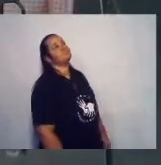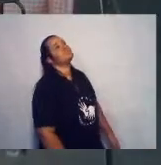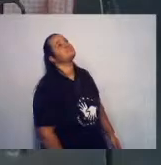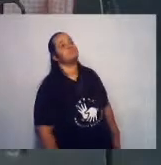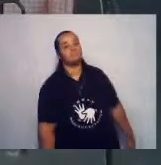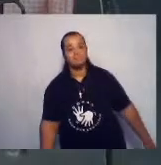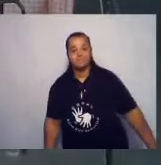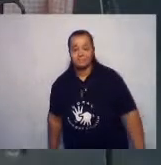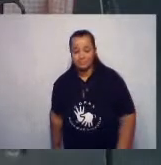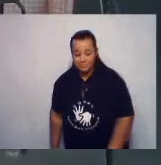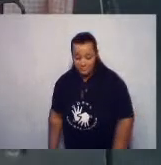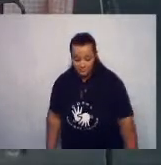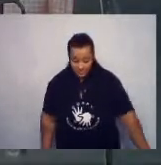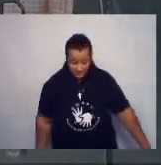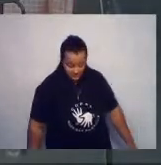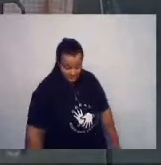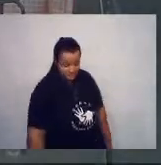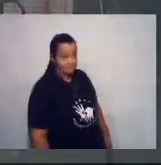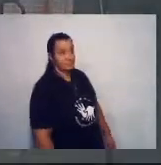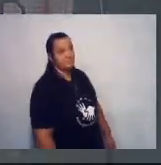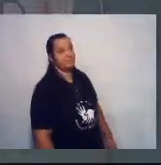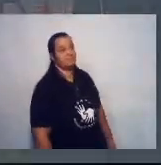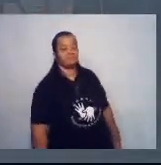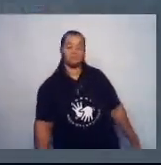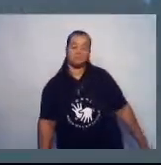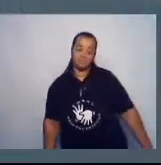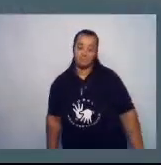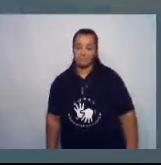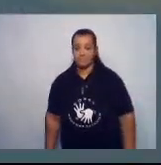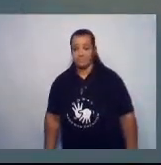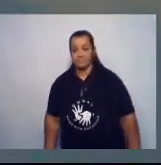Ai, ai, ai, ai,